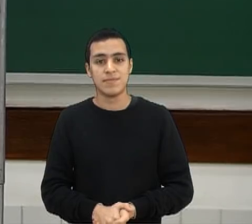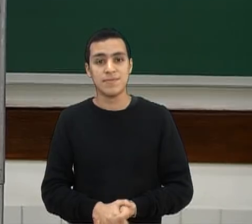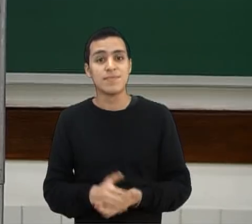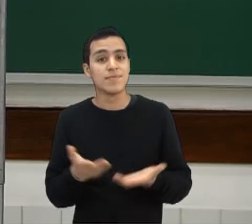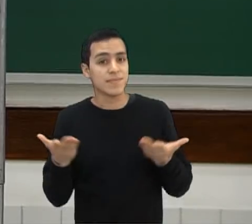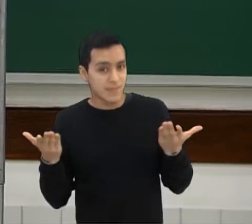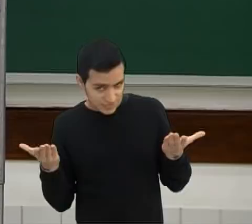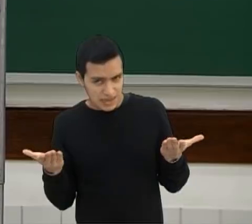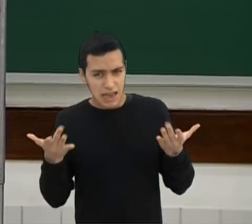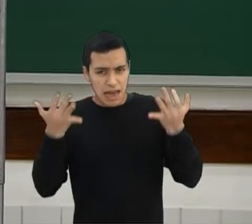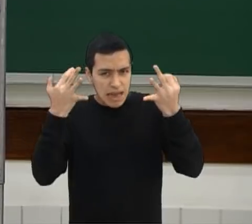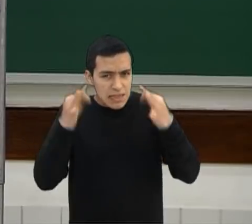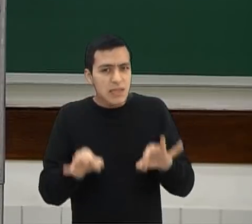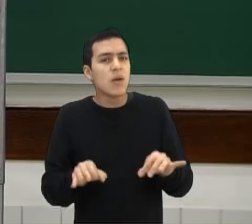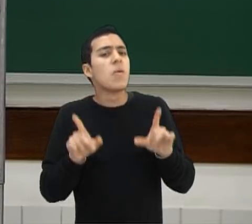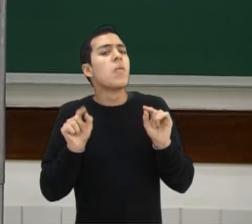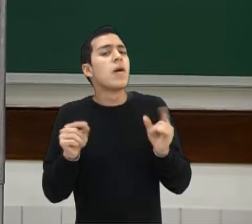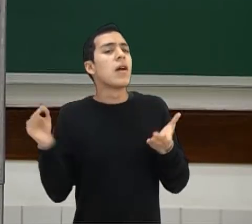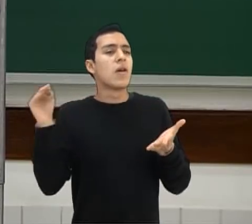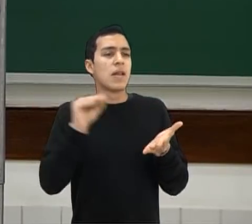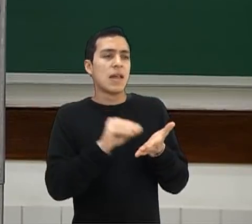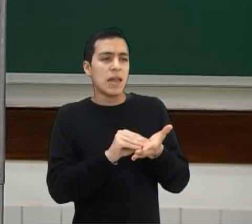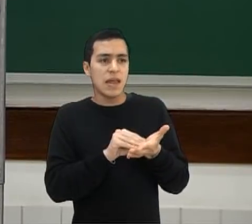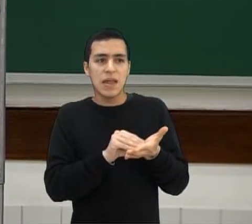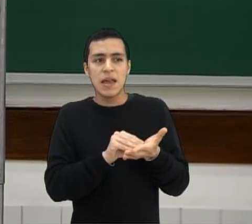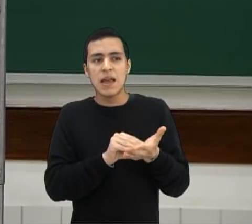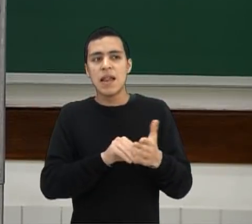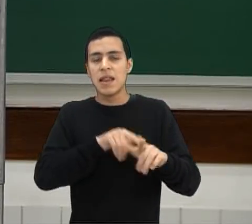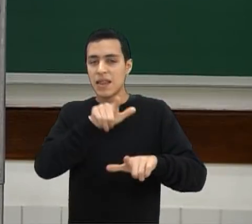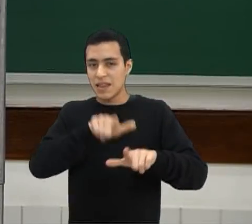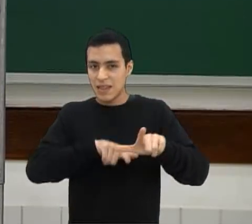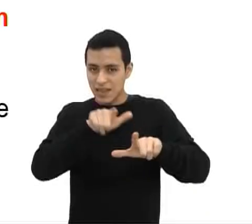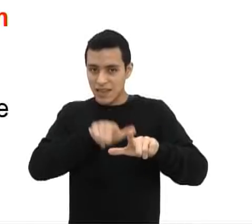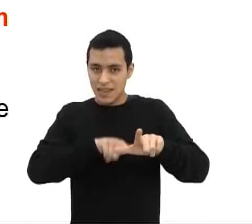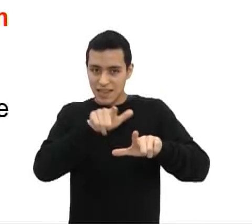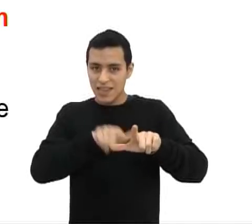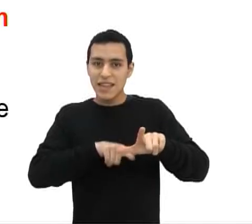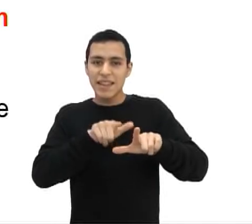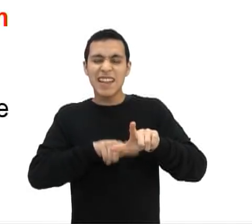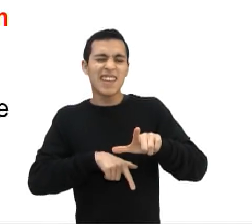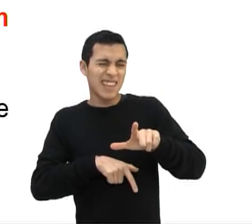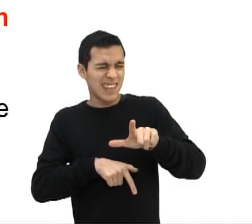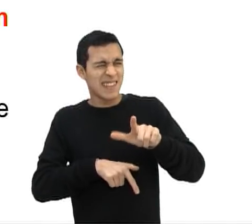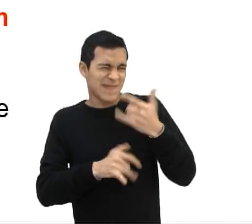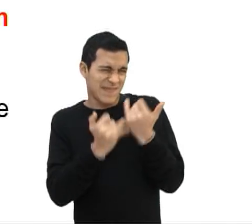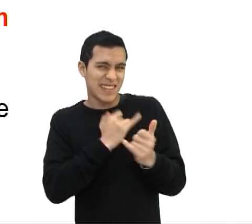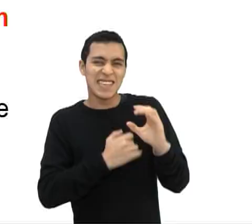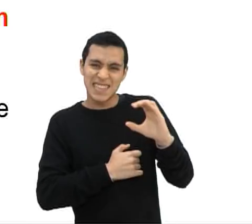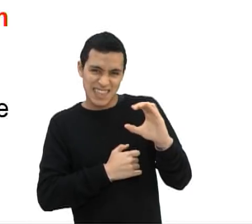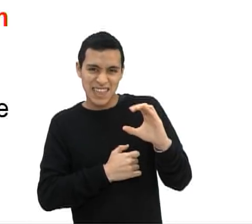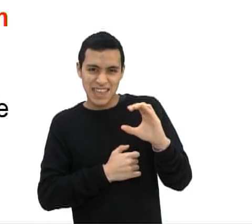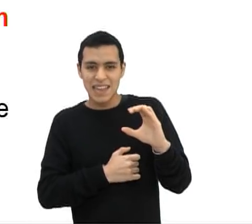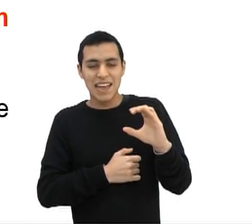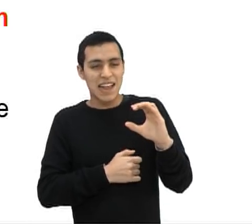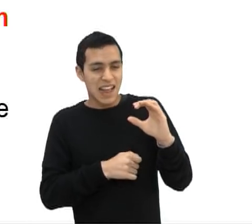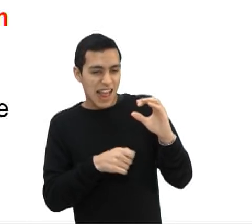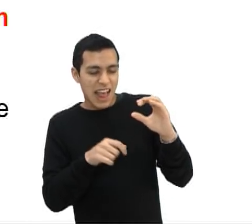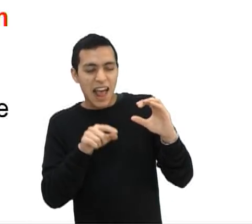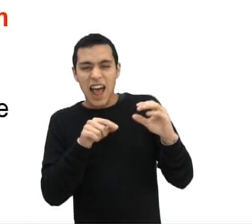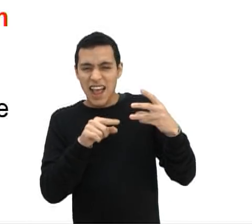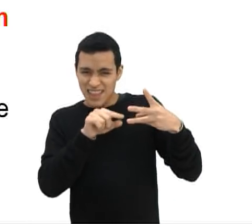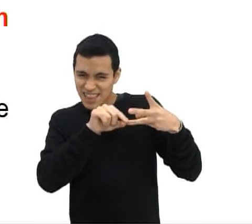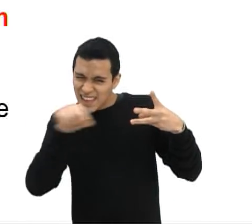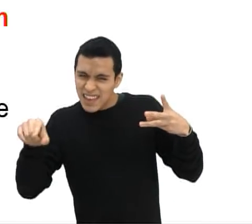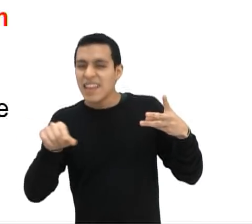Então, galera, acertou quem marcou ali a alternativa que seria correspondente à letra C, né? A terceira afirmativa que diz